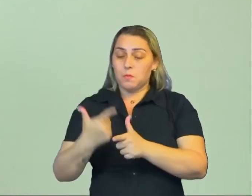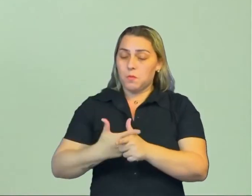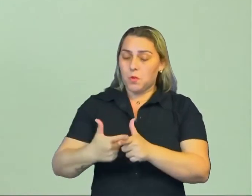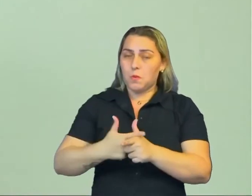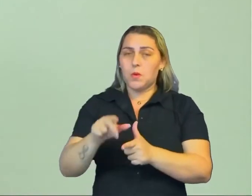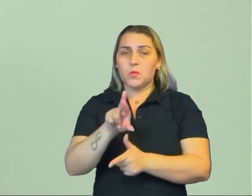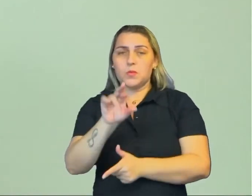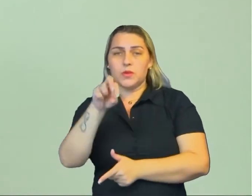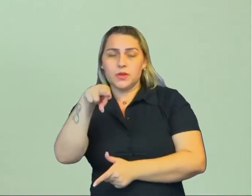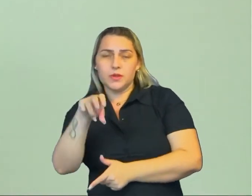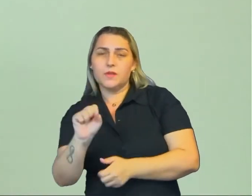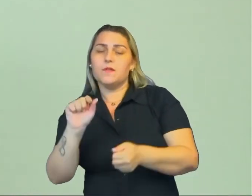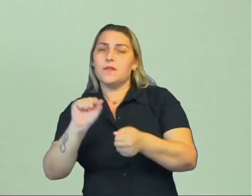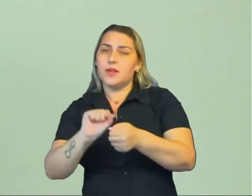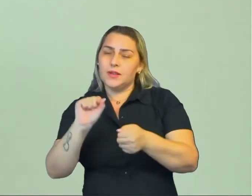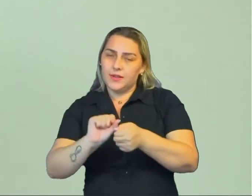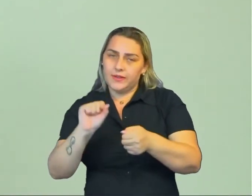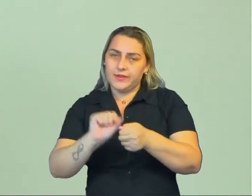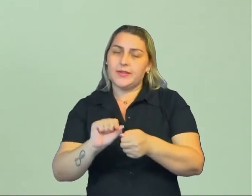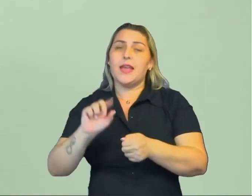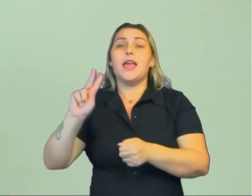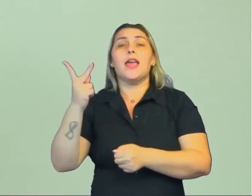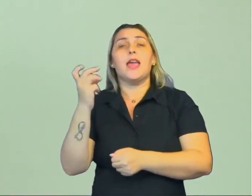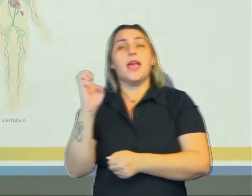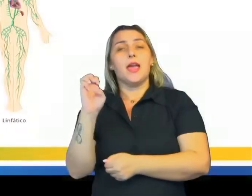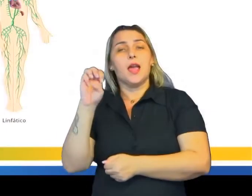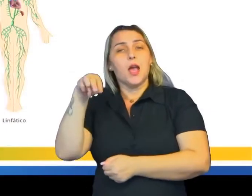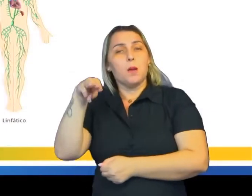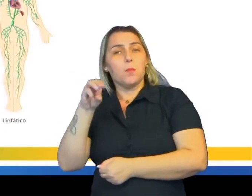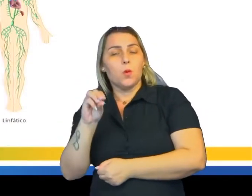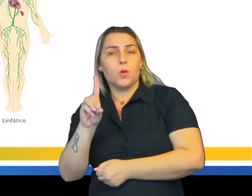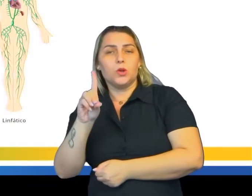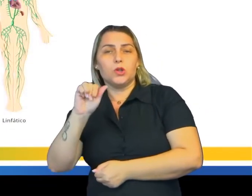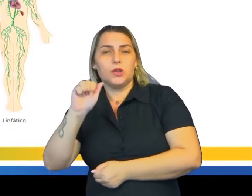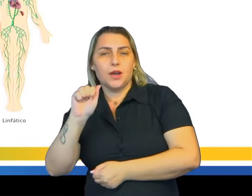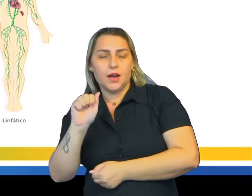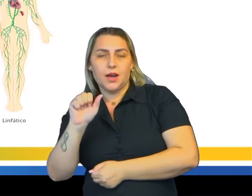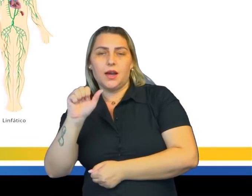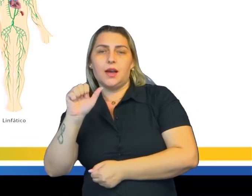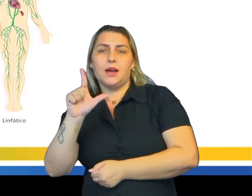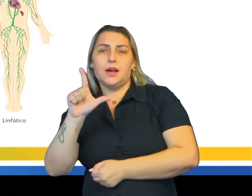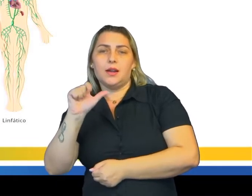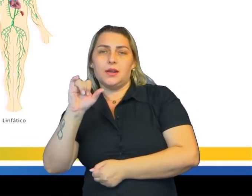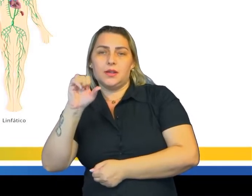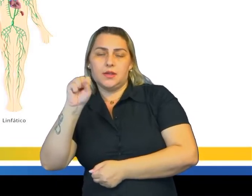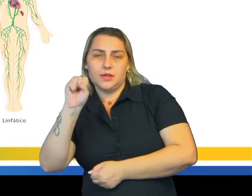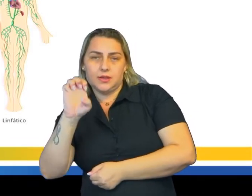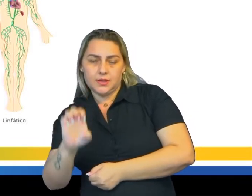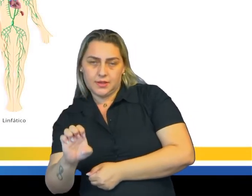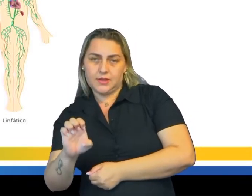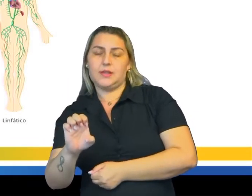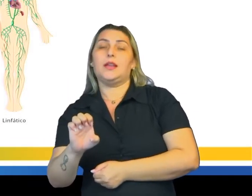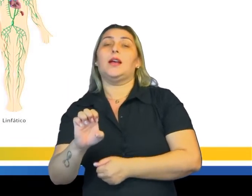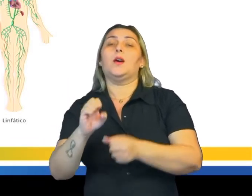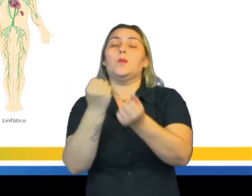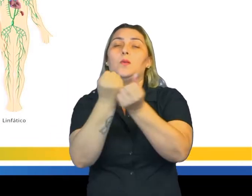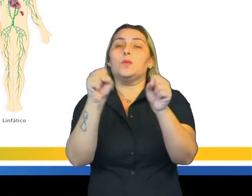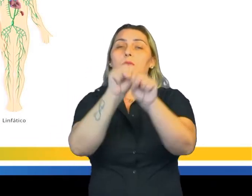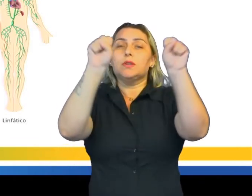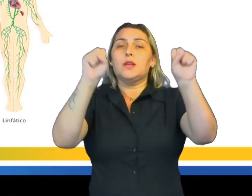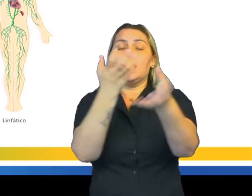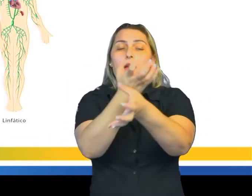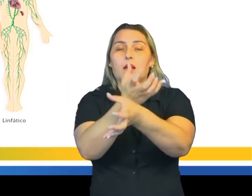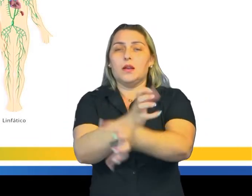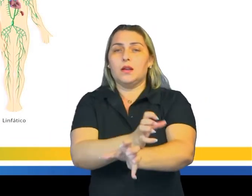no rins, vai ter que fazer aquela famosa hemodiálise. Temos o sistema esquelético, que são os